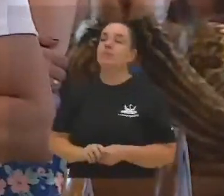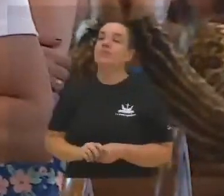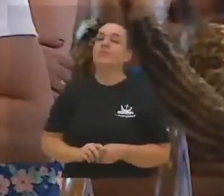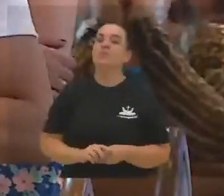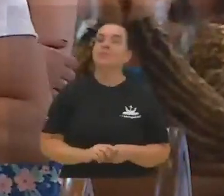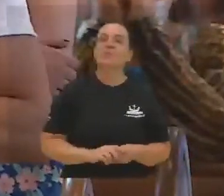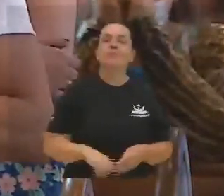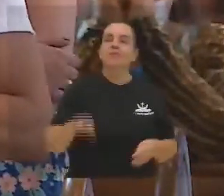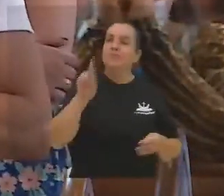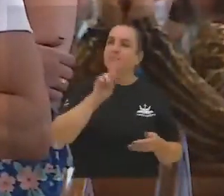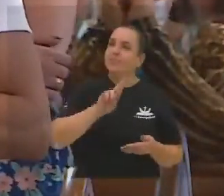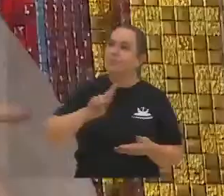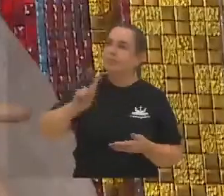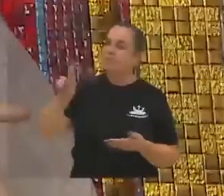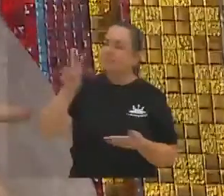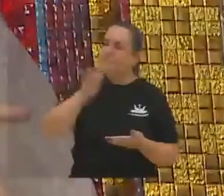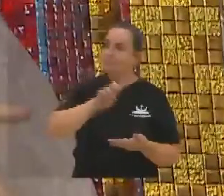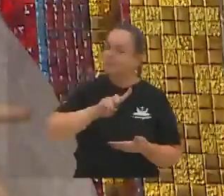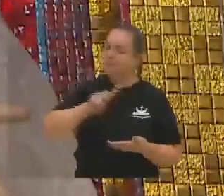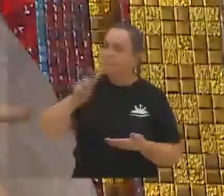Santo,